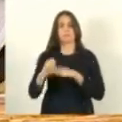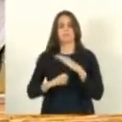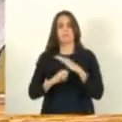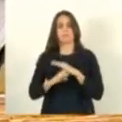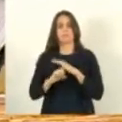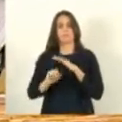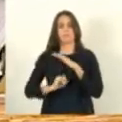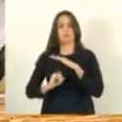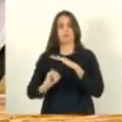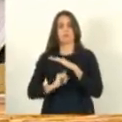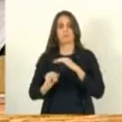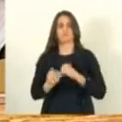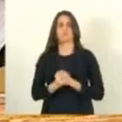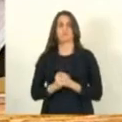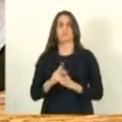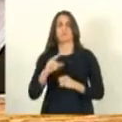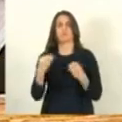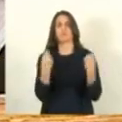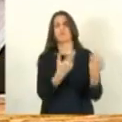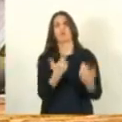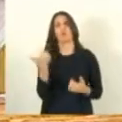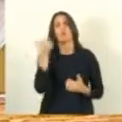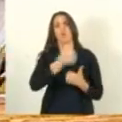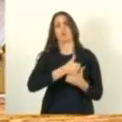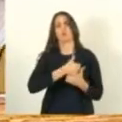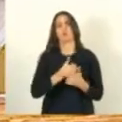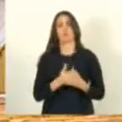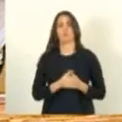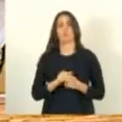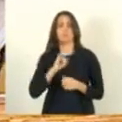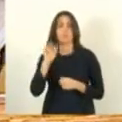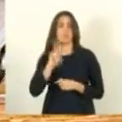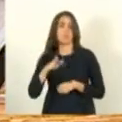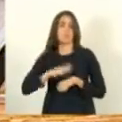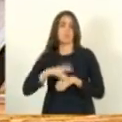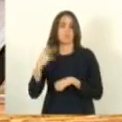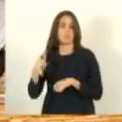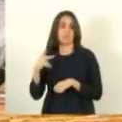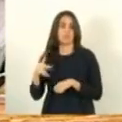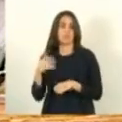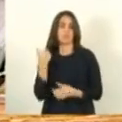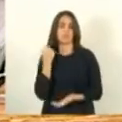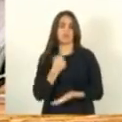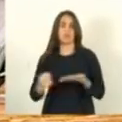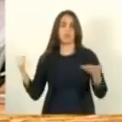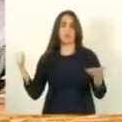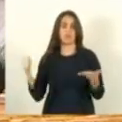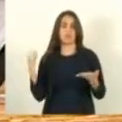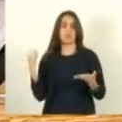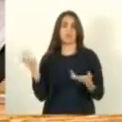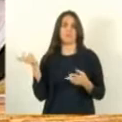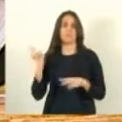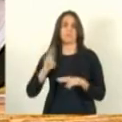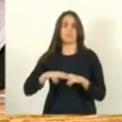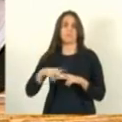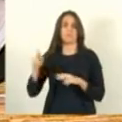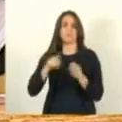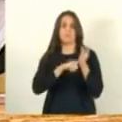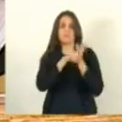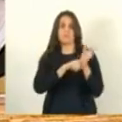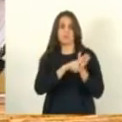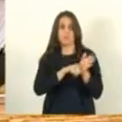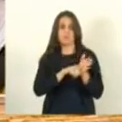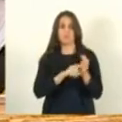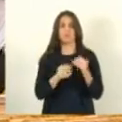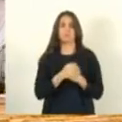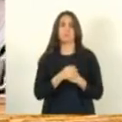a instituição lhe dará outra arma. No entanto, se ele usar a dele vai ficar apreendida, vai para a perícia. Se